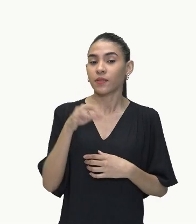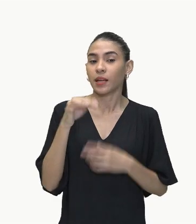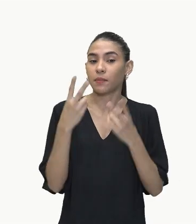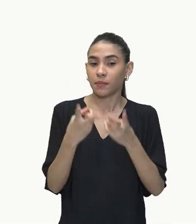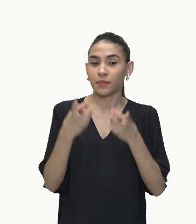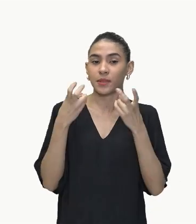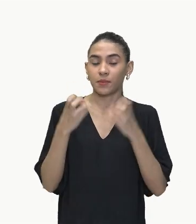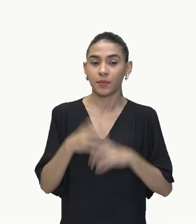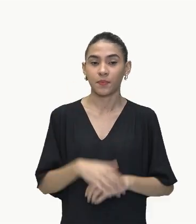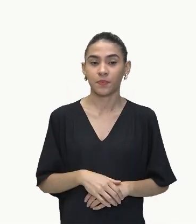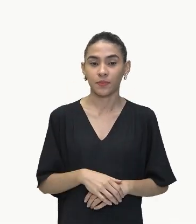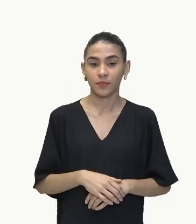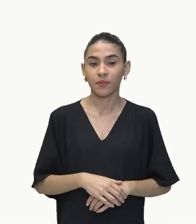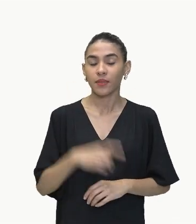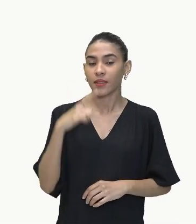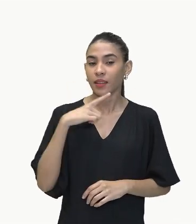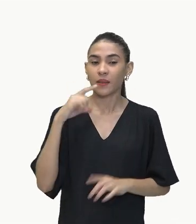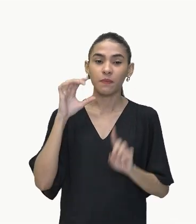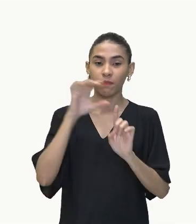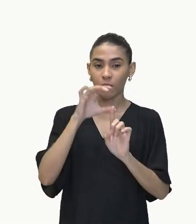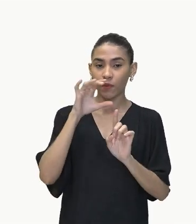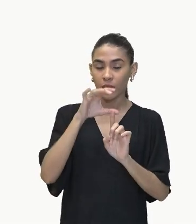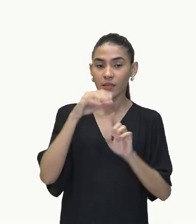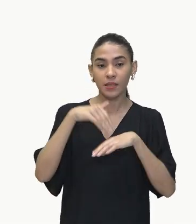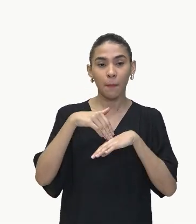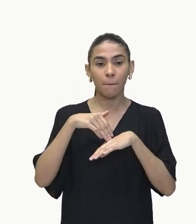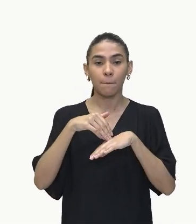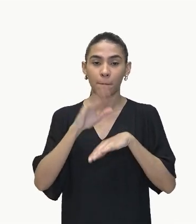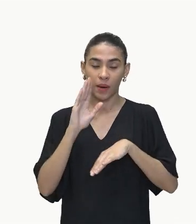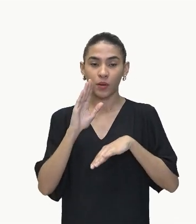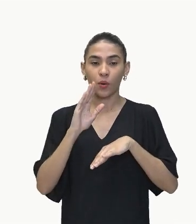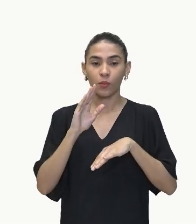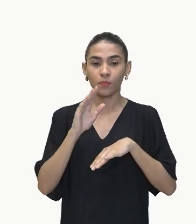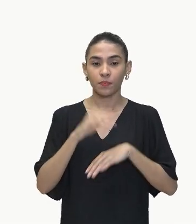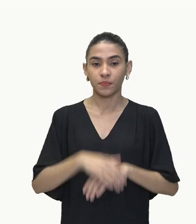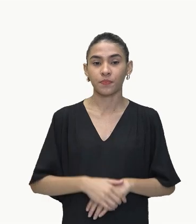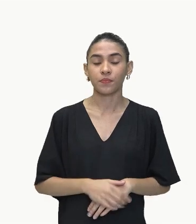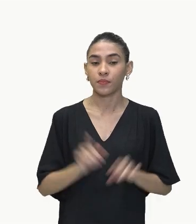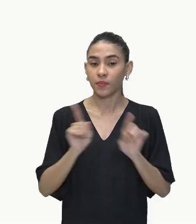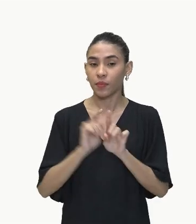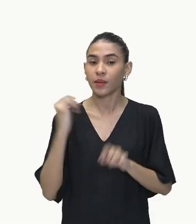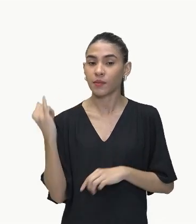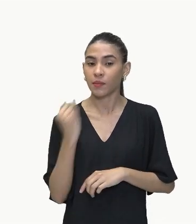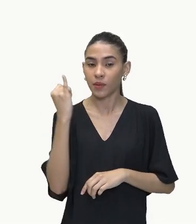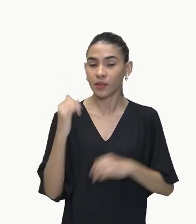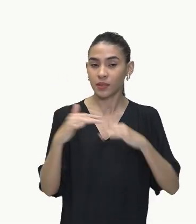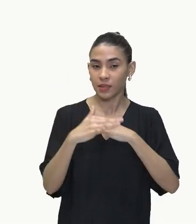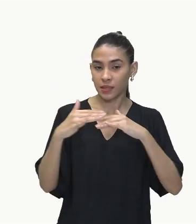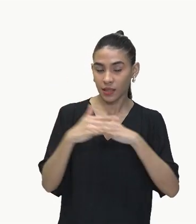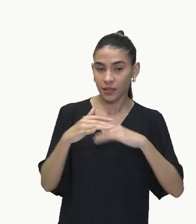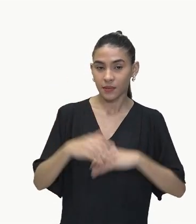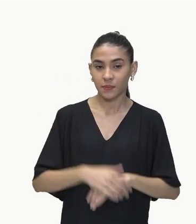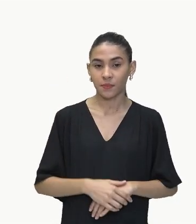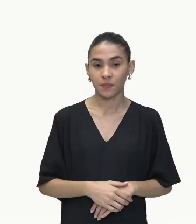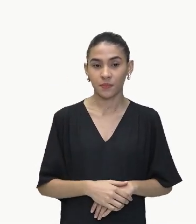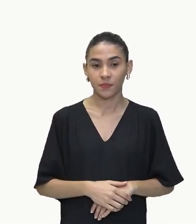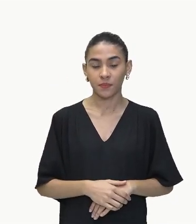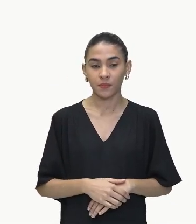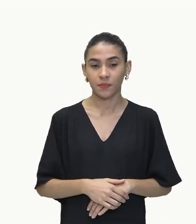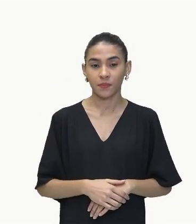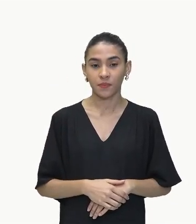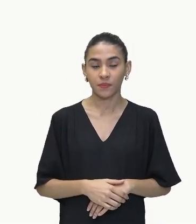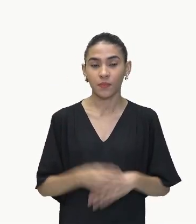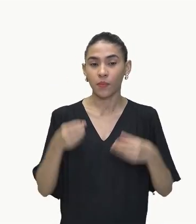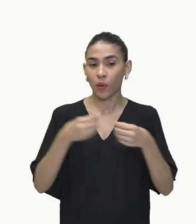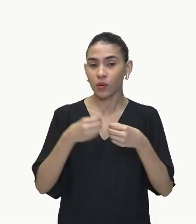aí uma predominância dos grandes aglomerados e da importância das cidades e sua influência mais próxima da